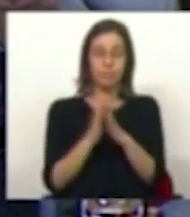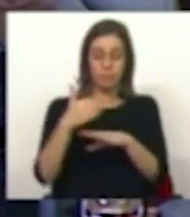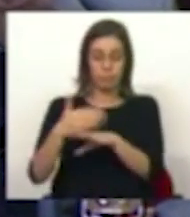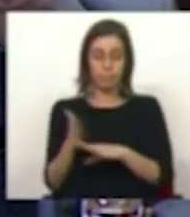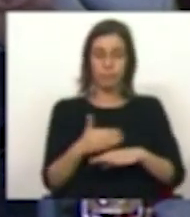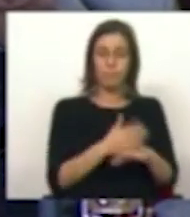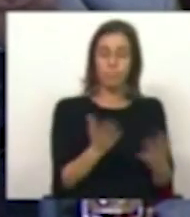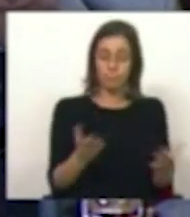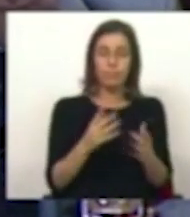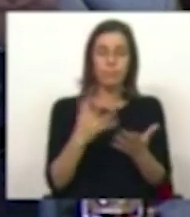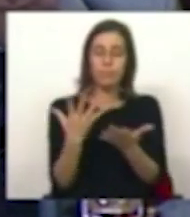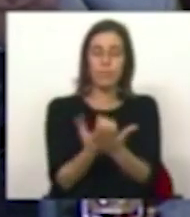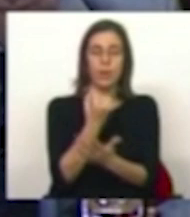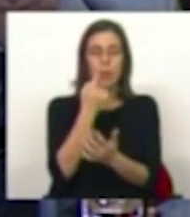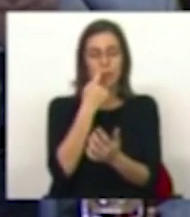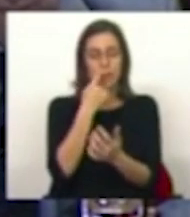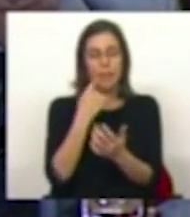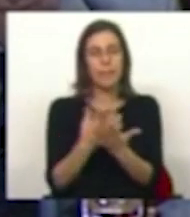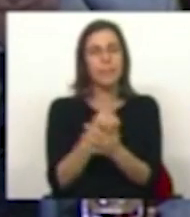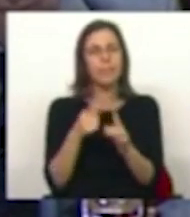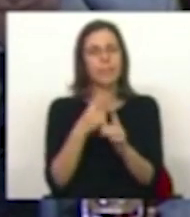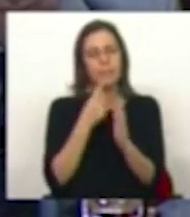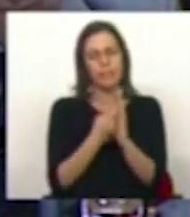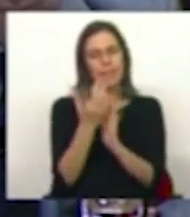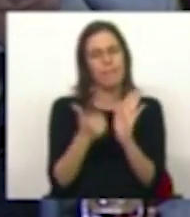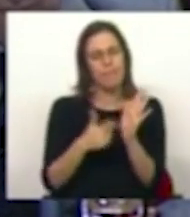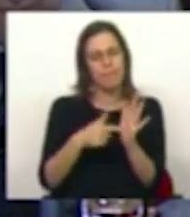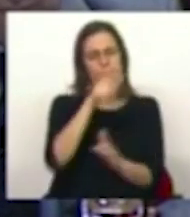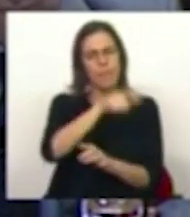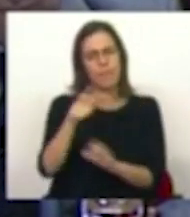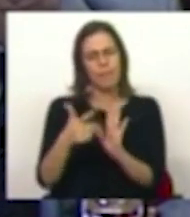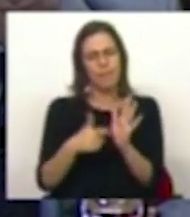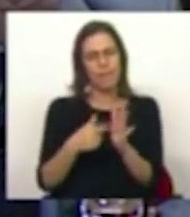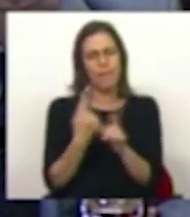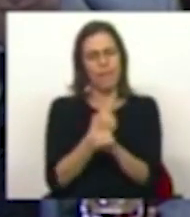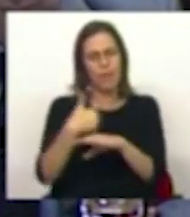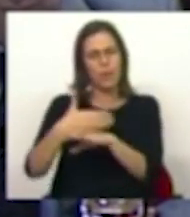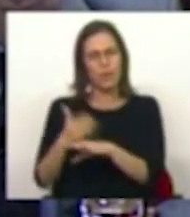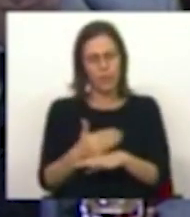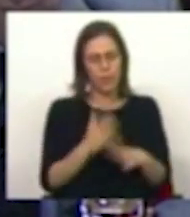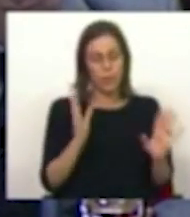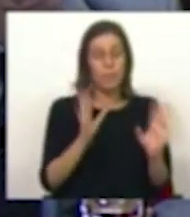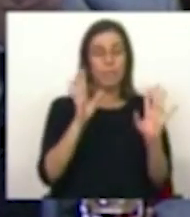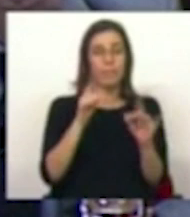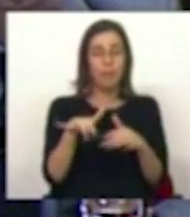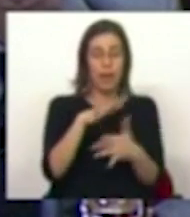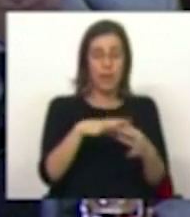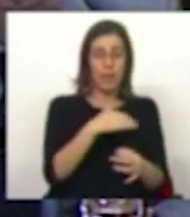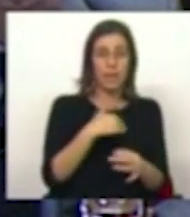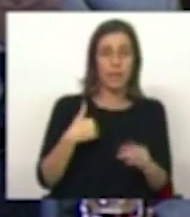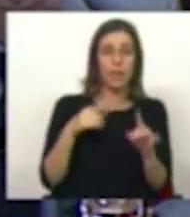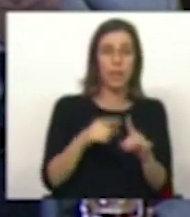setores para recuperar as inúmeras carências de pessoal que há em vários setores. Só no domínio da